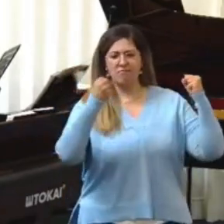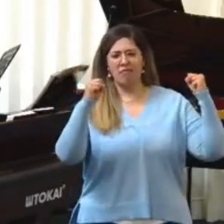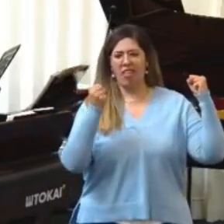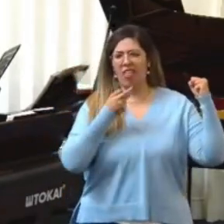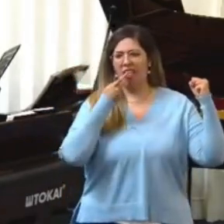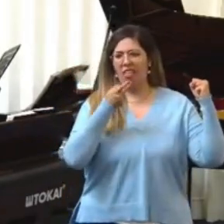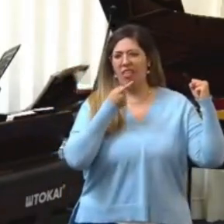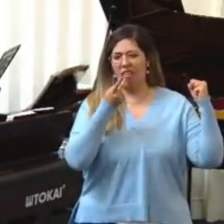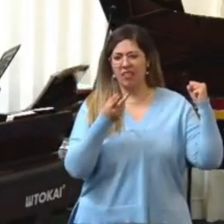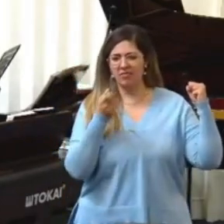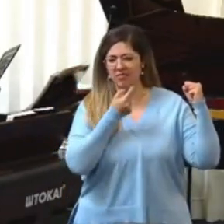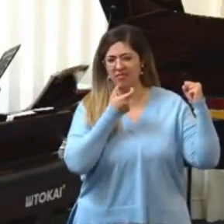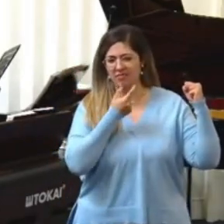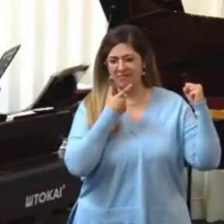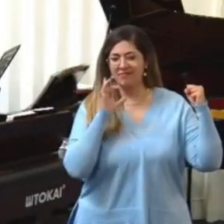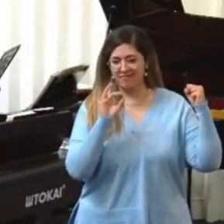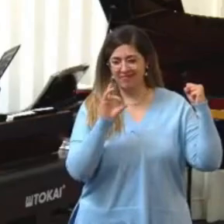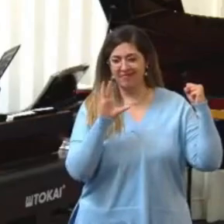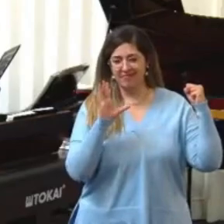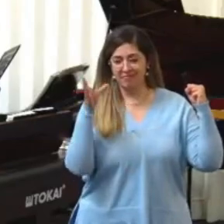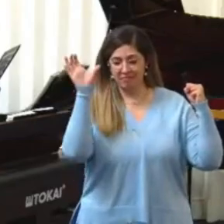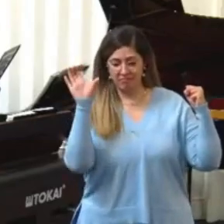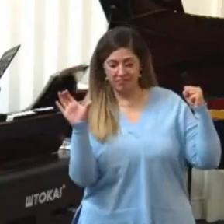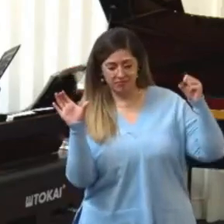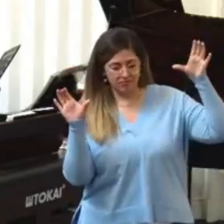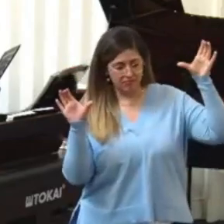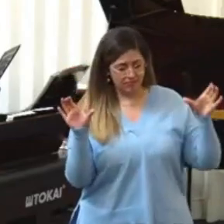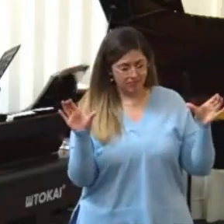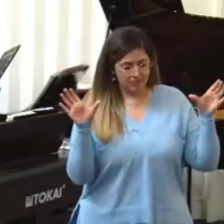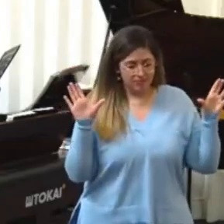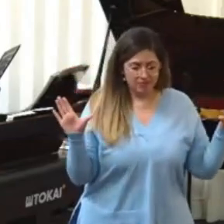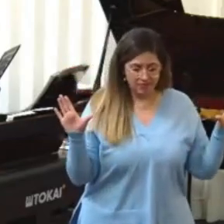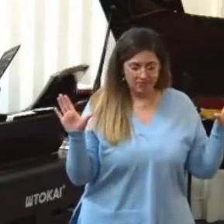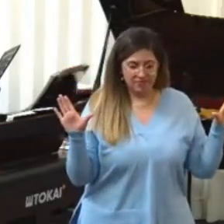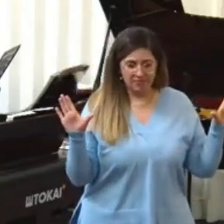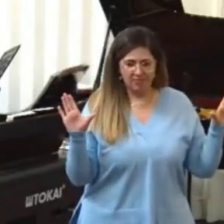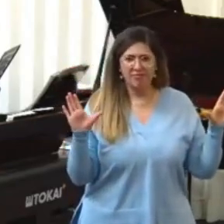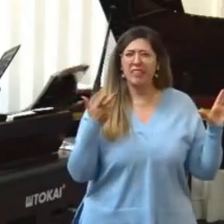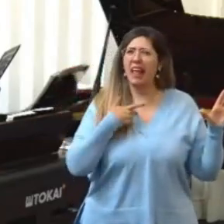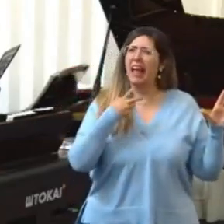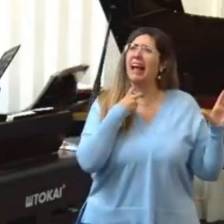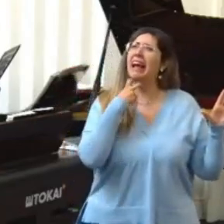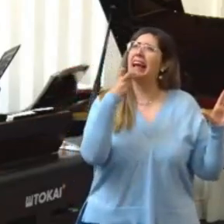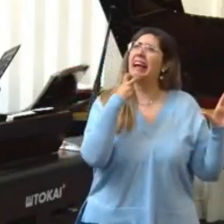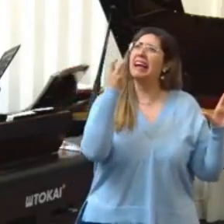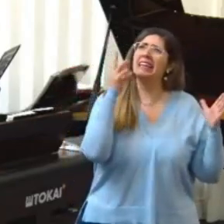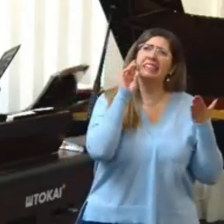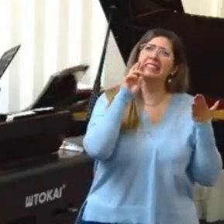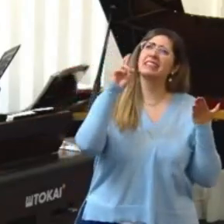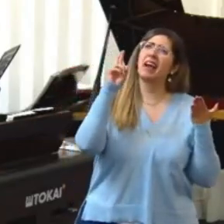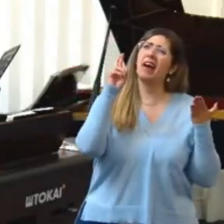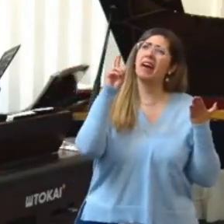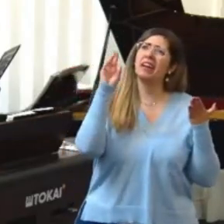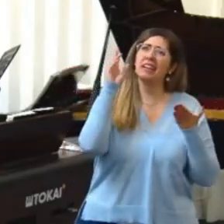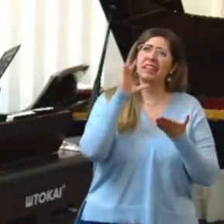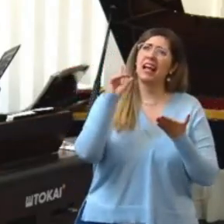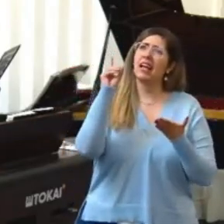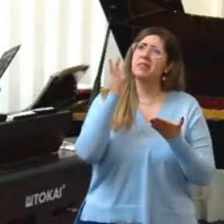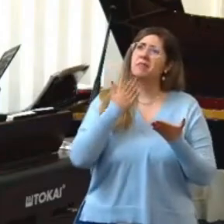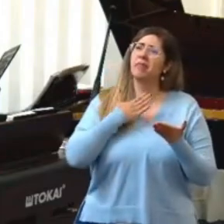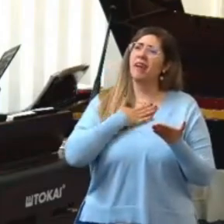Sansão os divertia. Sansão clamou ao Senhor e disse: Senhor